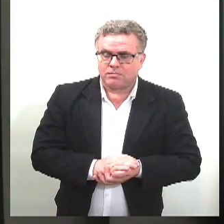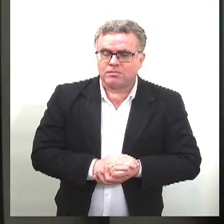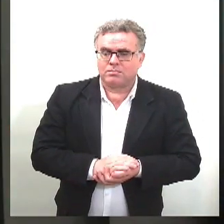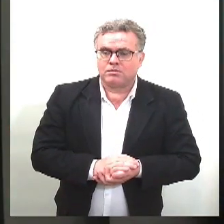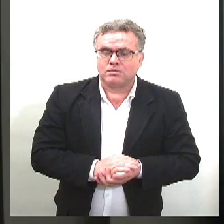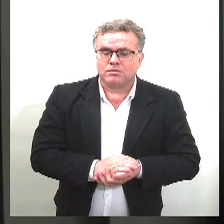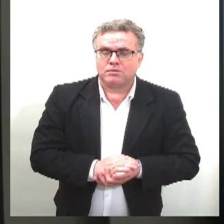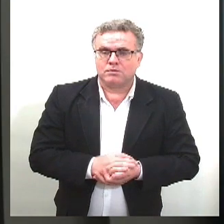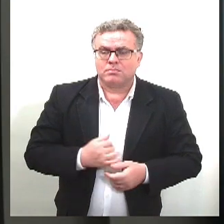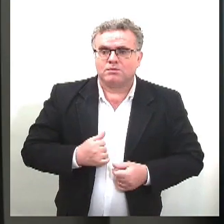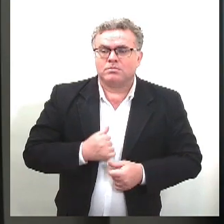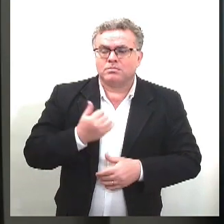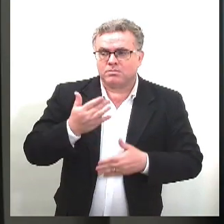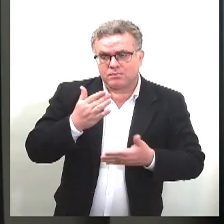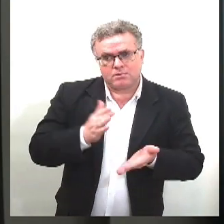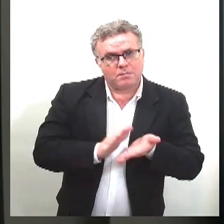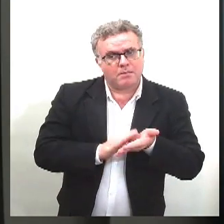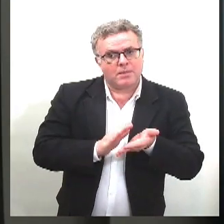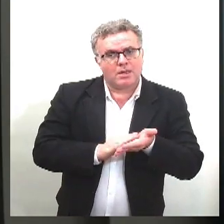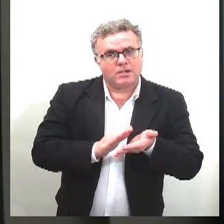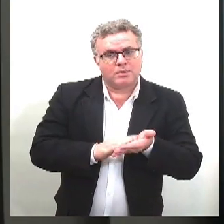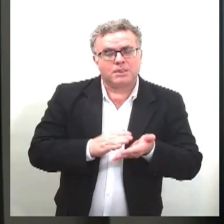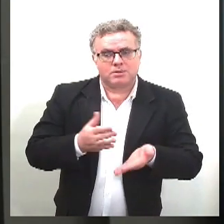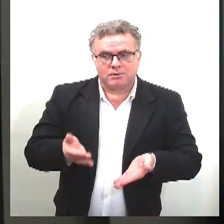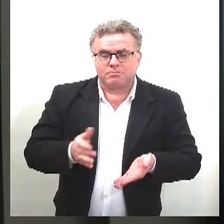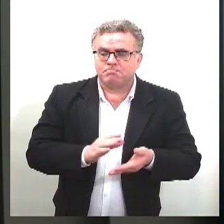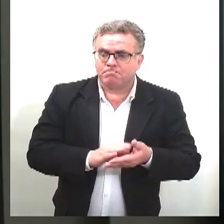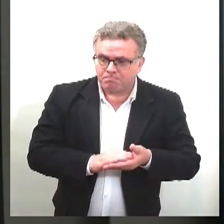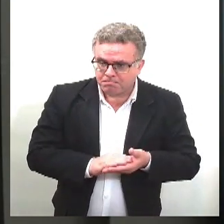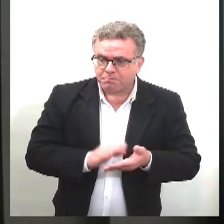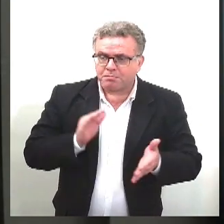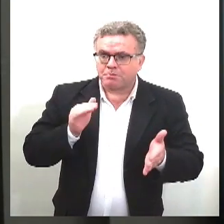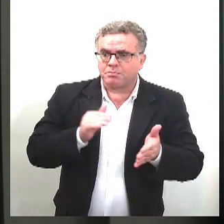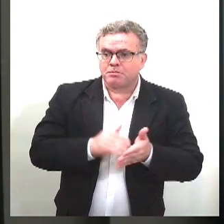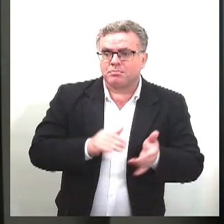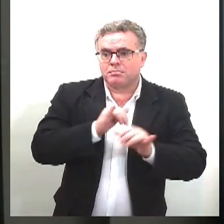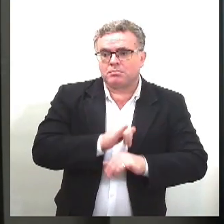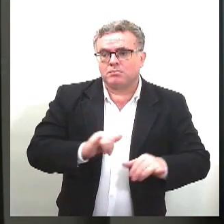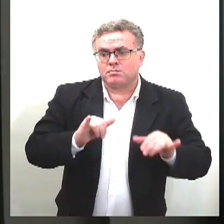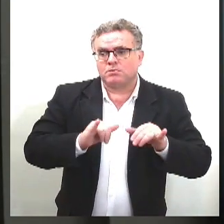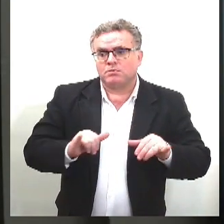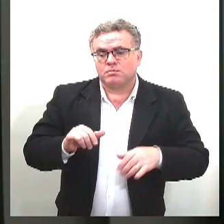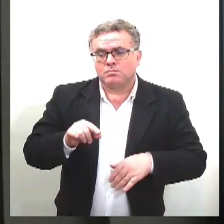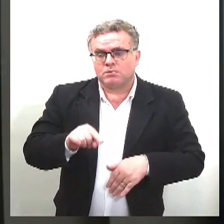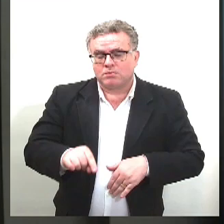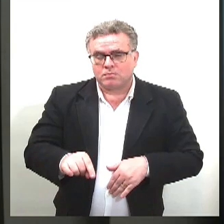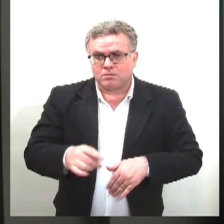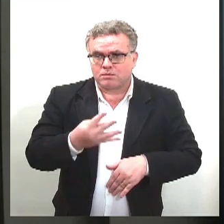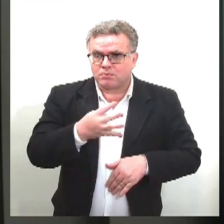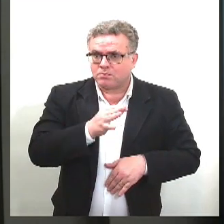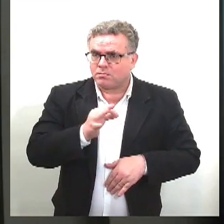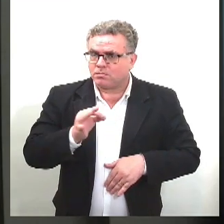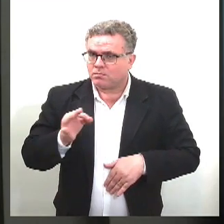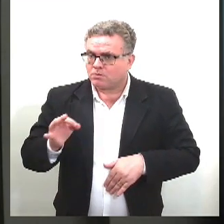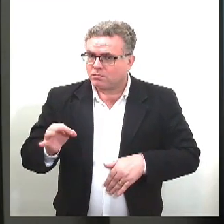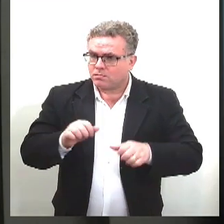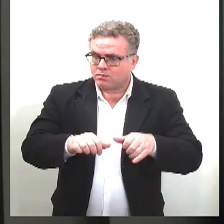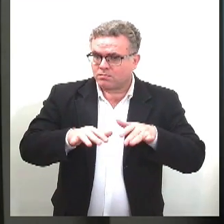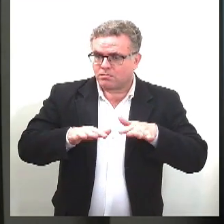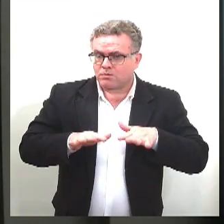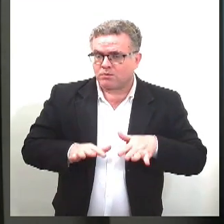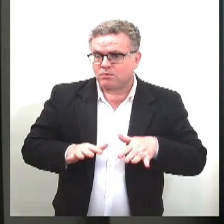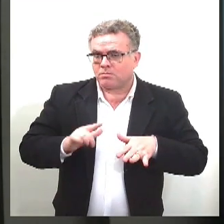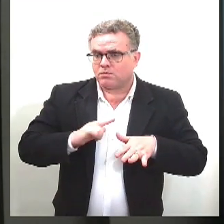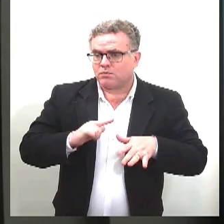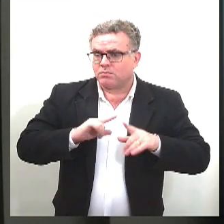Parabéns, TV Alesa, pela comenda. E uma última informação, logo mais às 16 horas, no plenário da Alesa, acontece uma sessão especial de